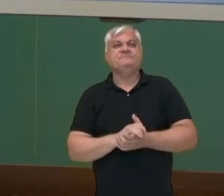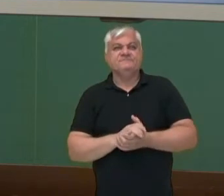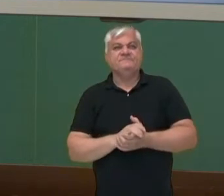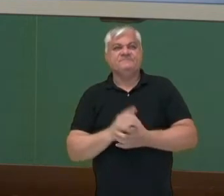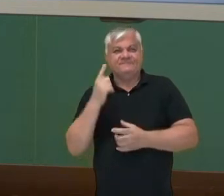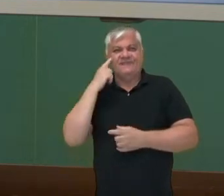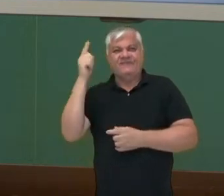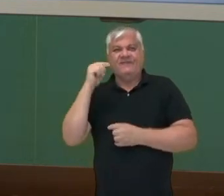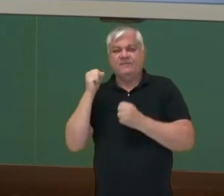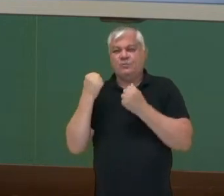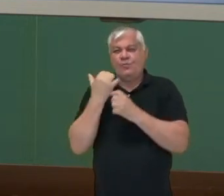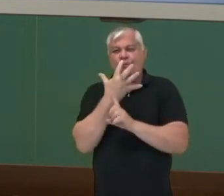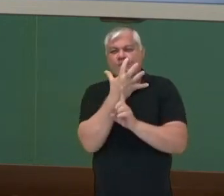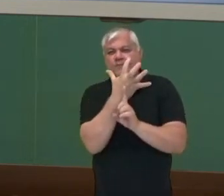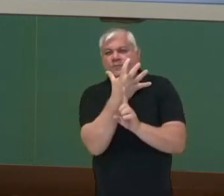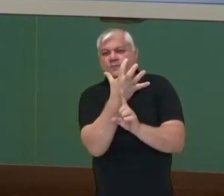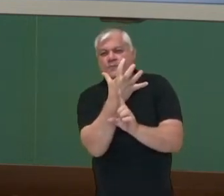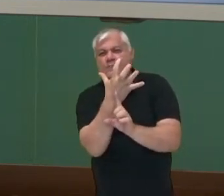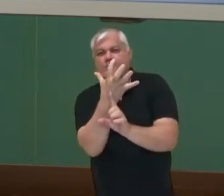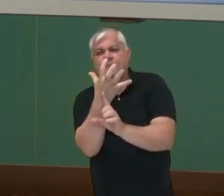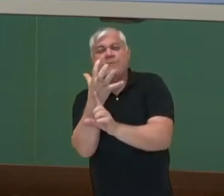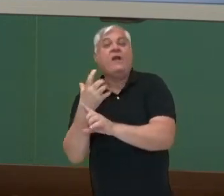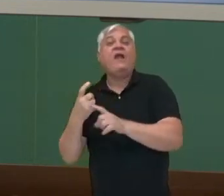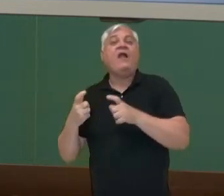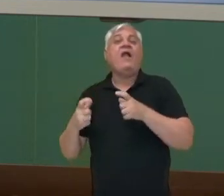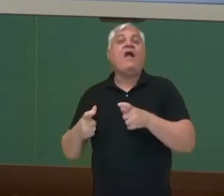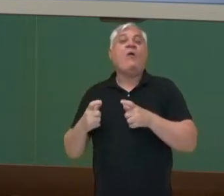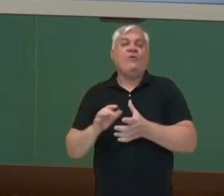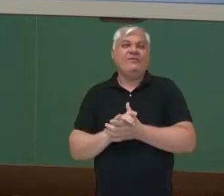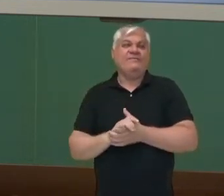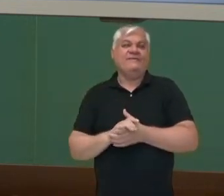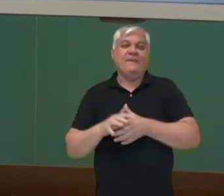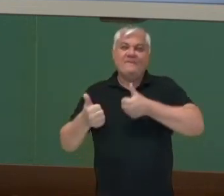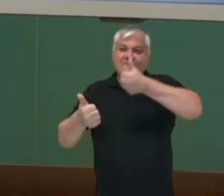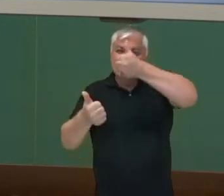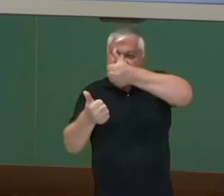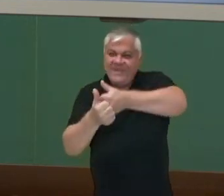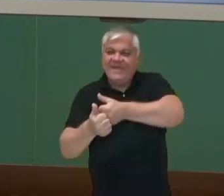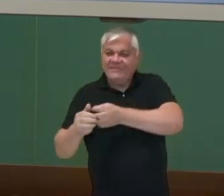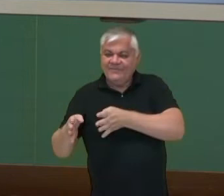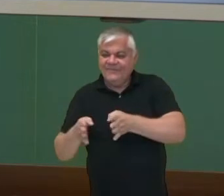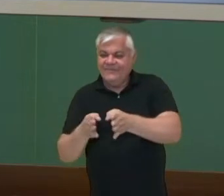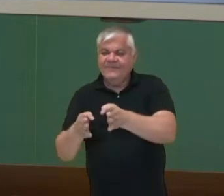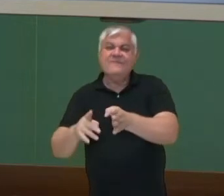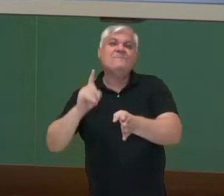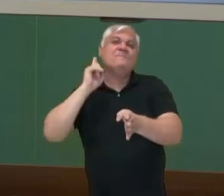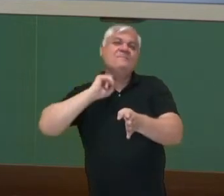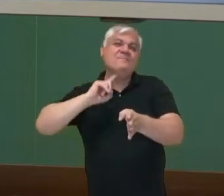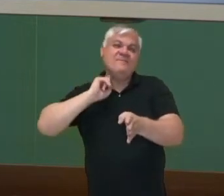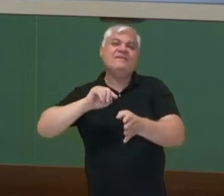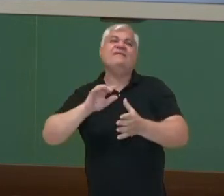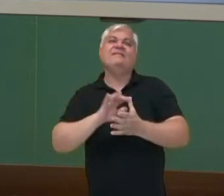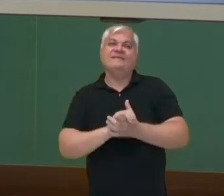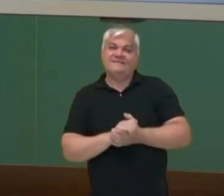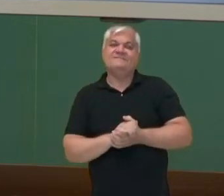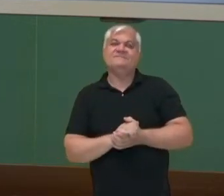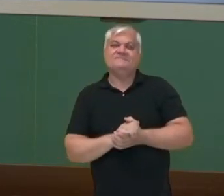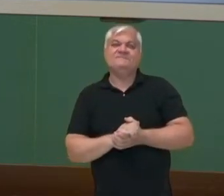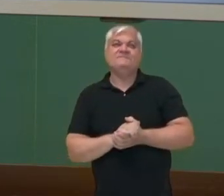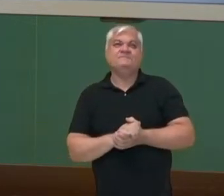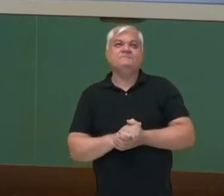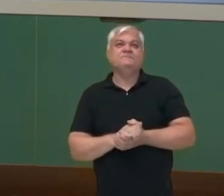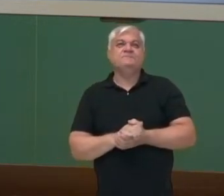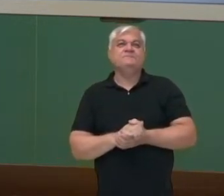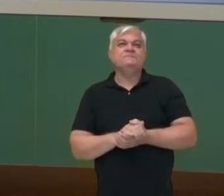imagem para a gente entender e onde eu encontro ali no Vale do Jequitinhonha, que eu encontro esse tipo de formação vegetal no